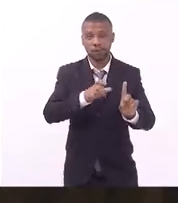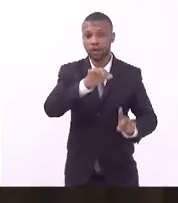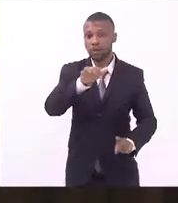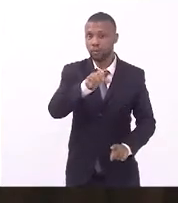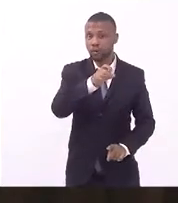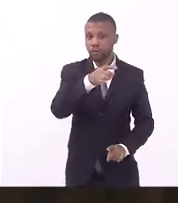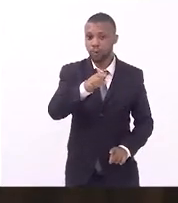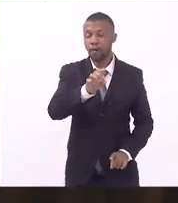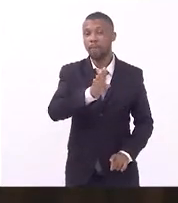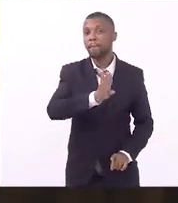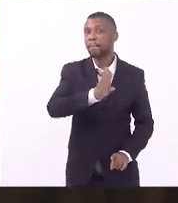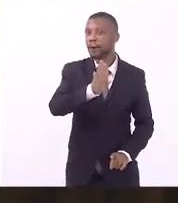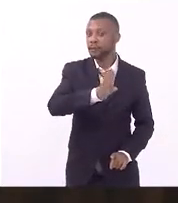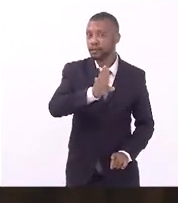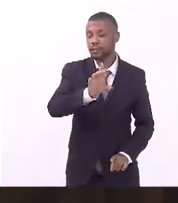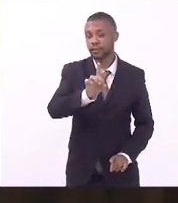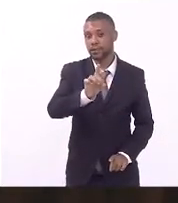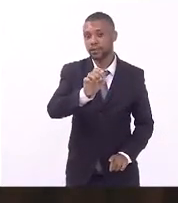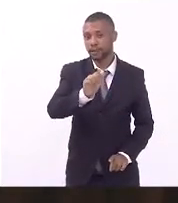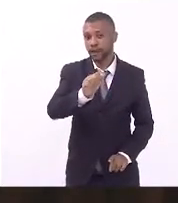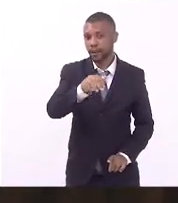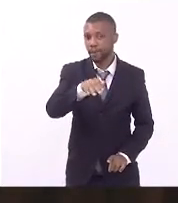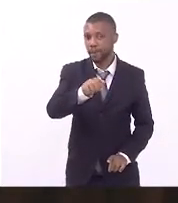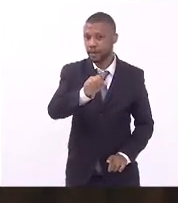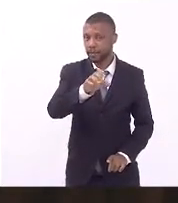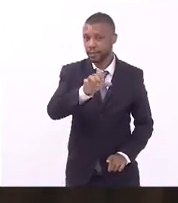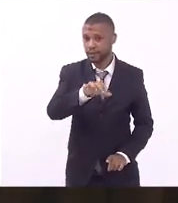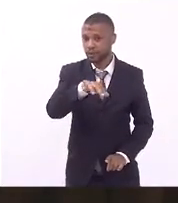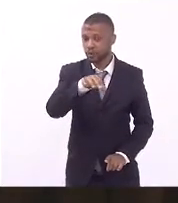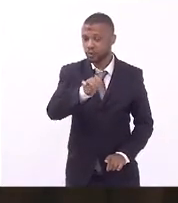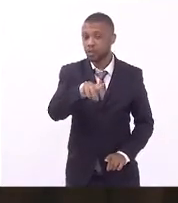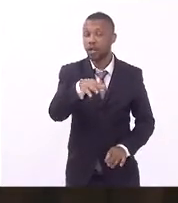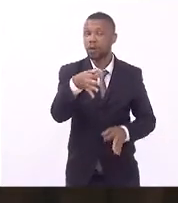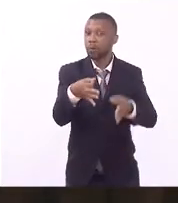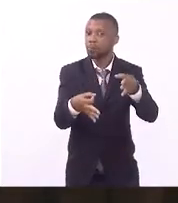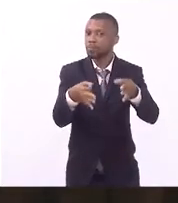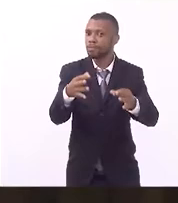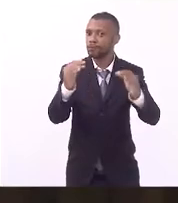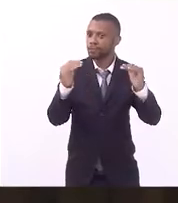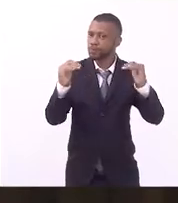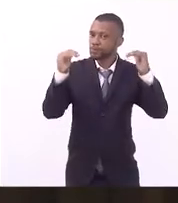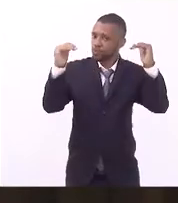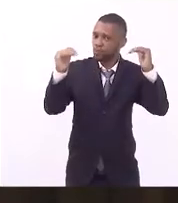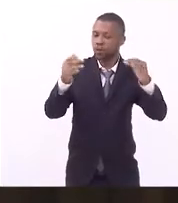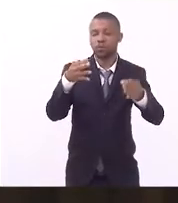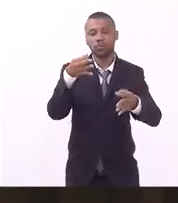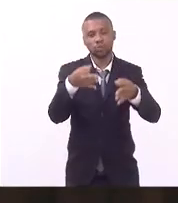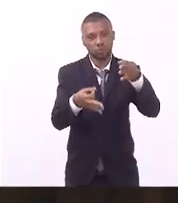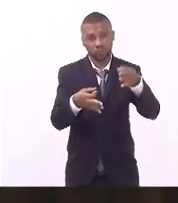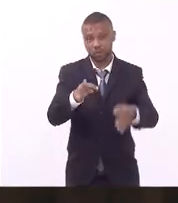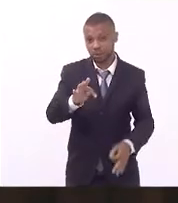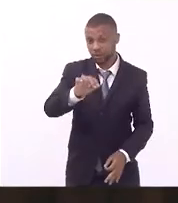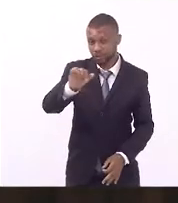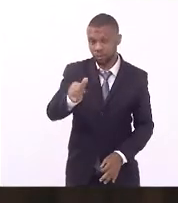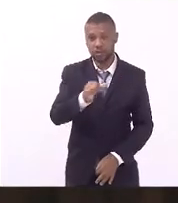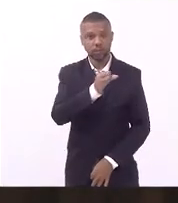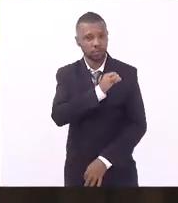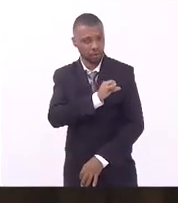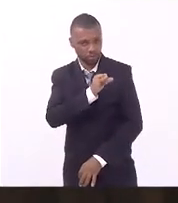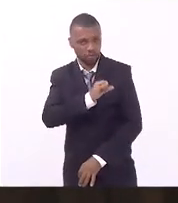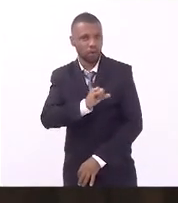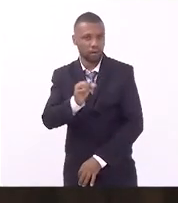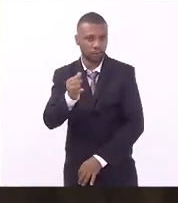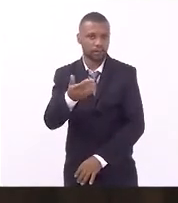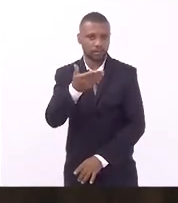Damasceno, desembargador do Tribunal de Justiça do Rio de Janeiro. Aqui, esqueceram aqui o nomezinho. Juliana da Silva